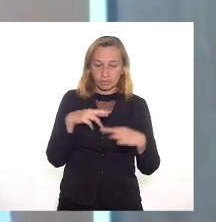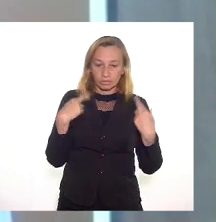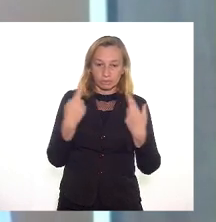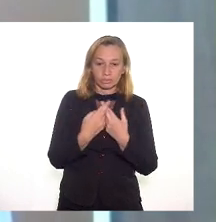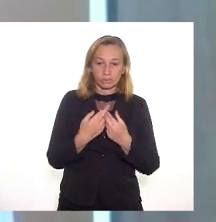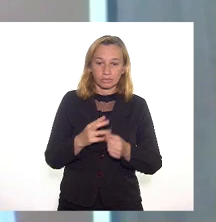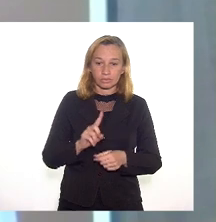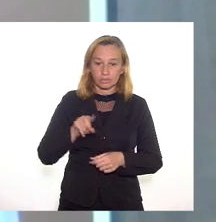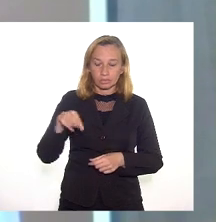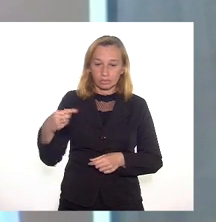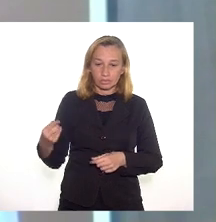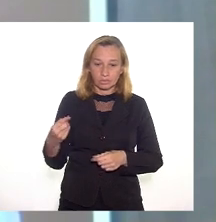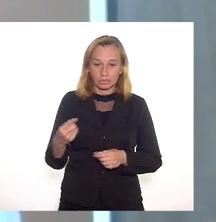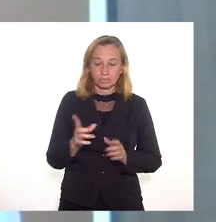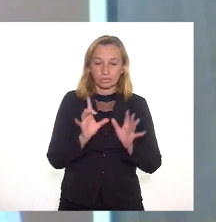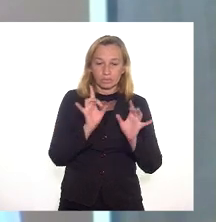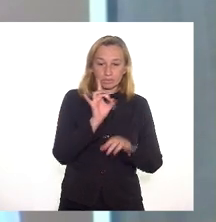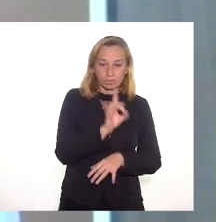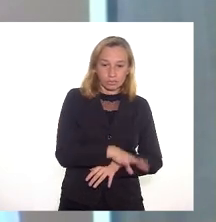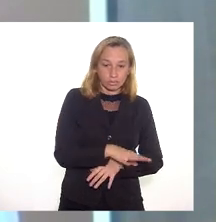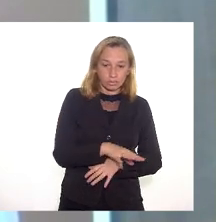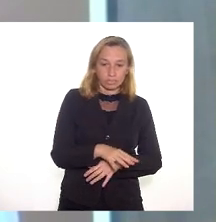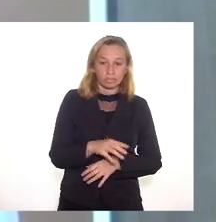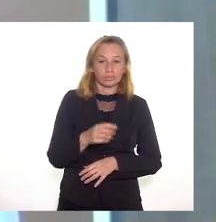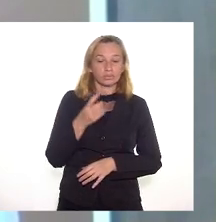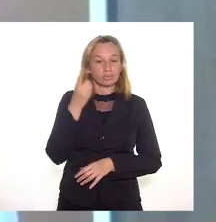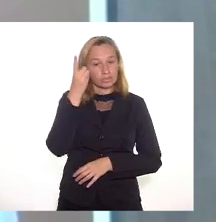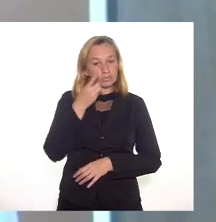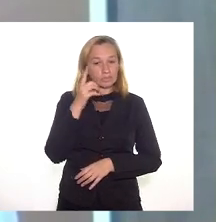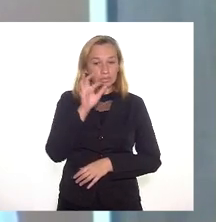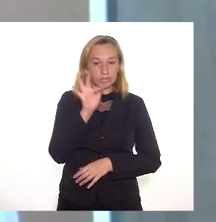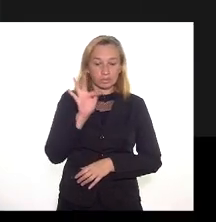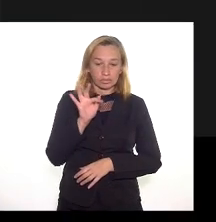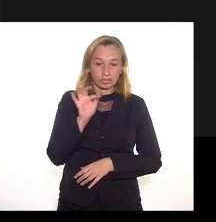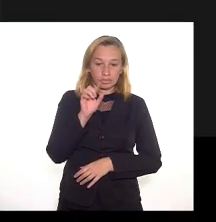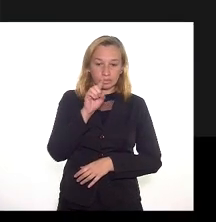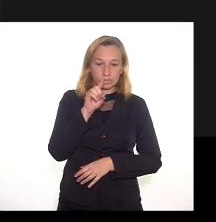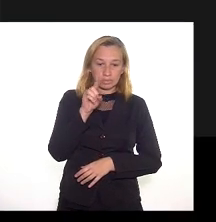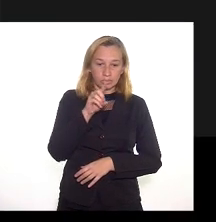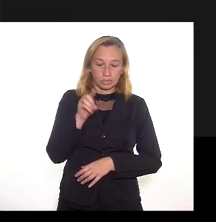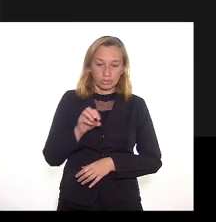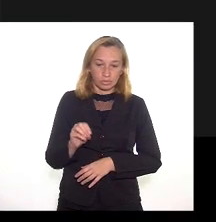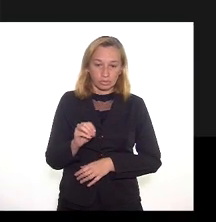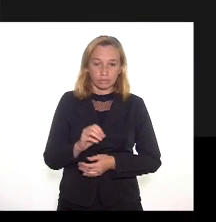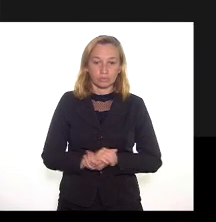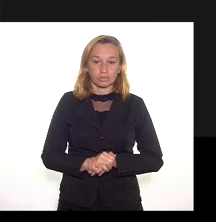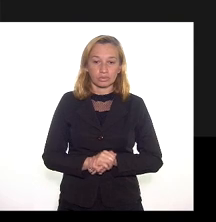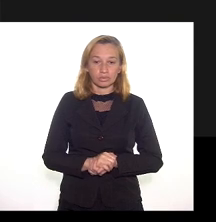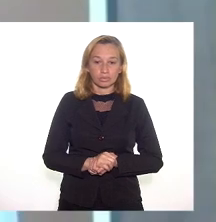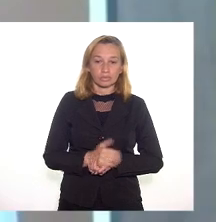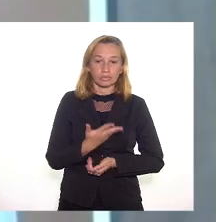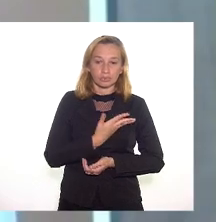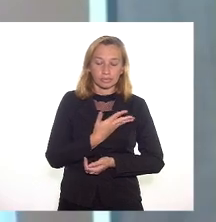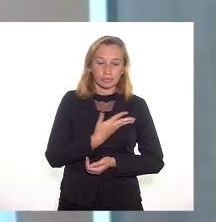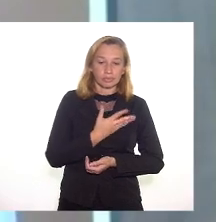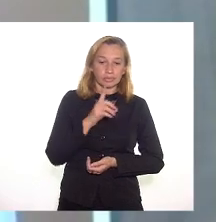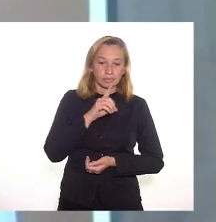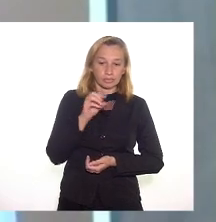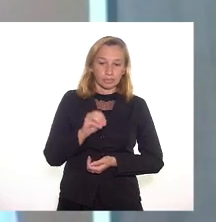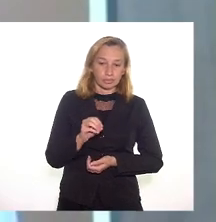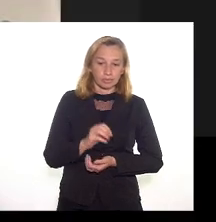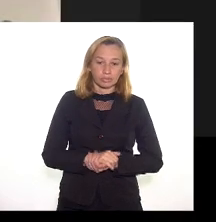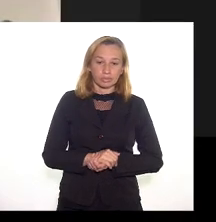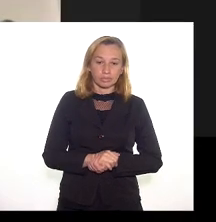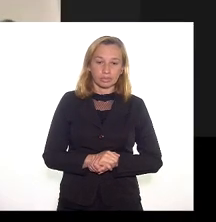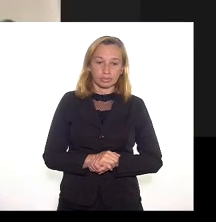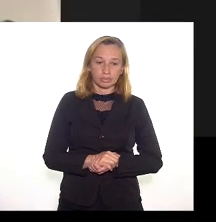inscrito, próximo e último, é o deputado Dionísio. Meu nobre colega Dionísio Lins.